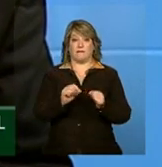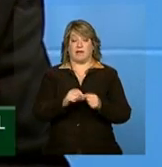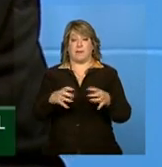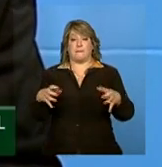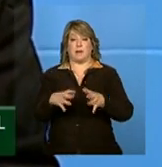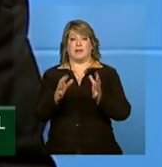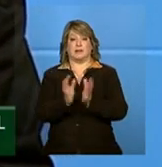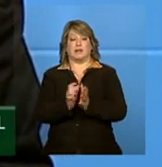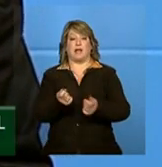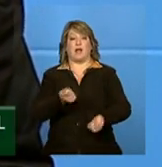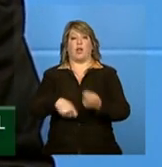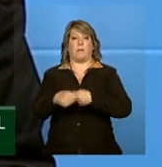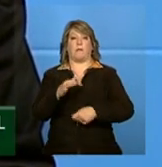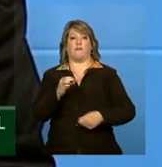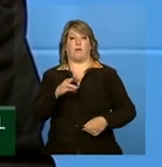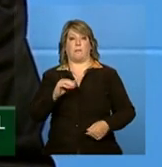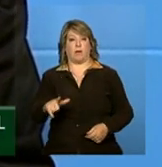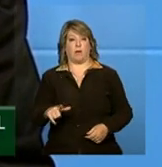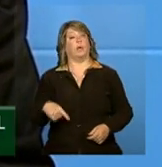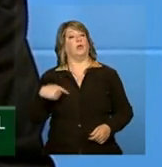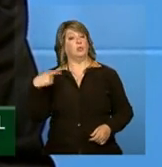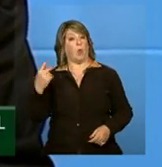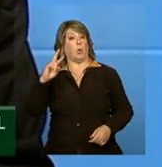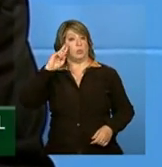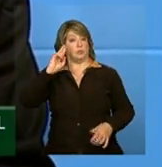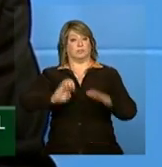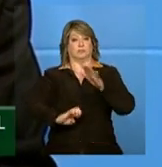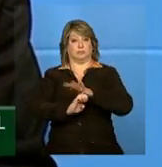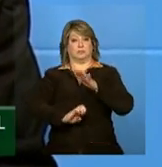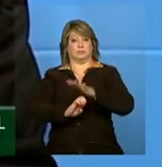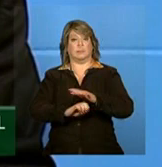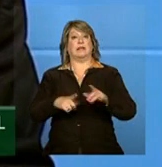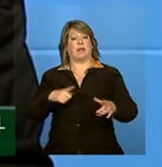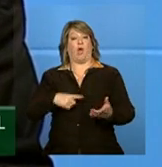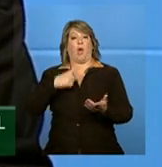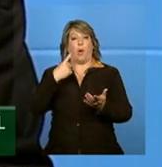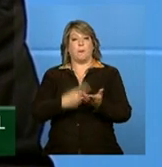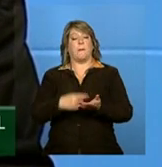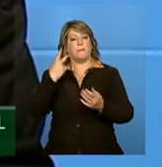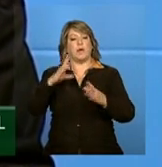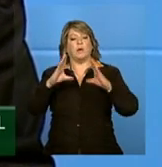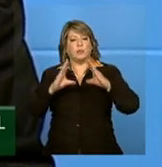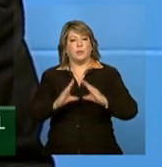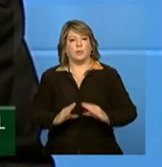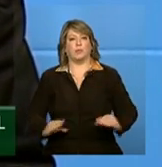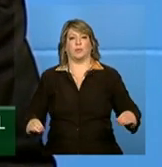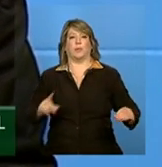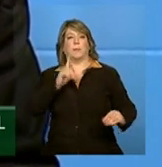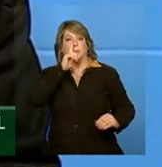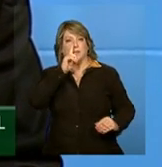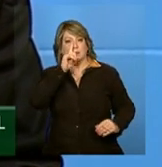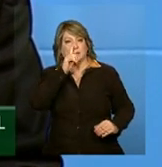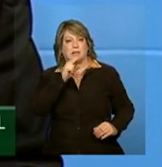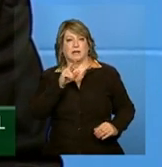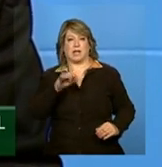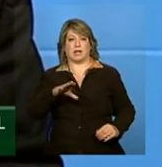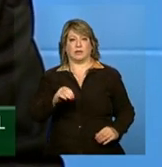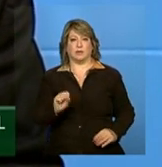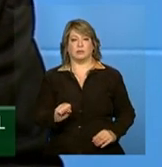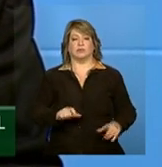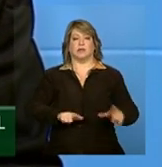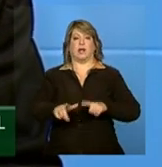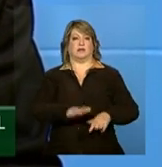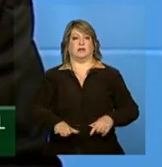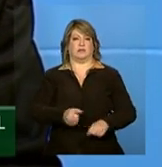formal. É bem verdade que os empregadores estão comprometidos para eliminar os riscos de exploração infantil nas nossas atividades comerciais